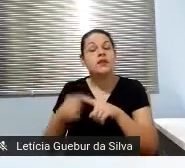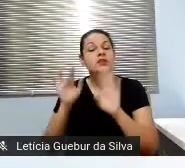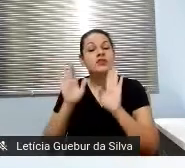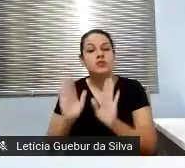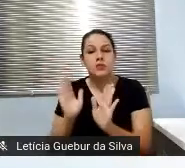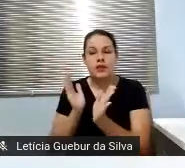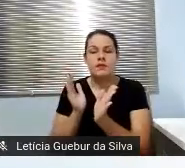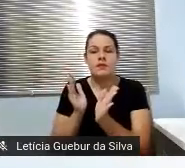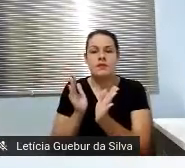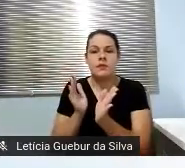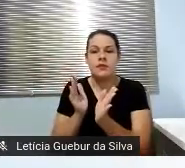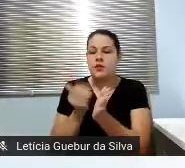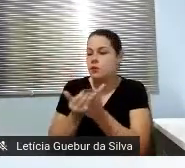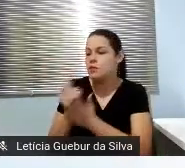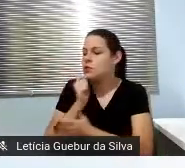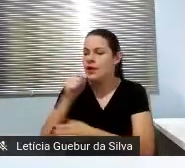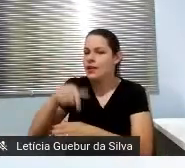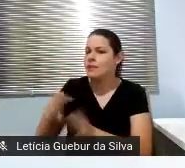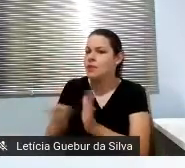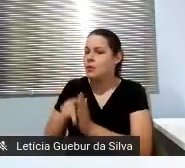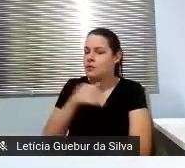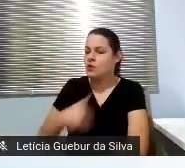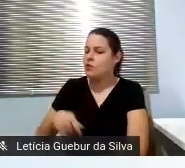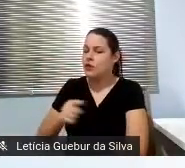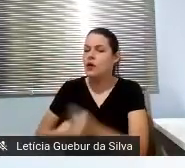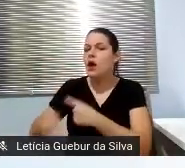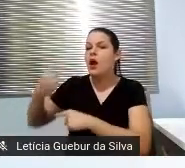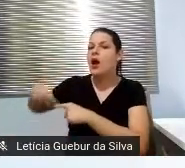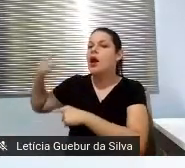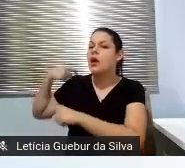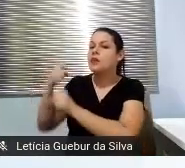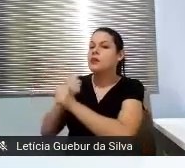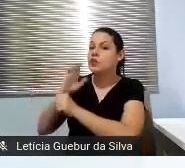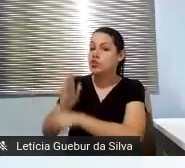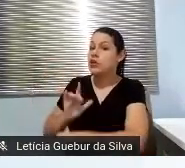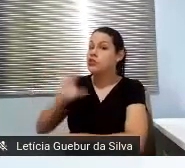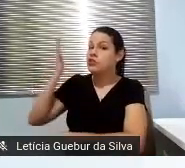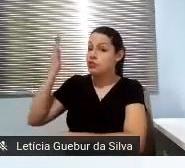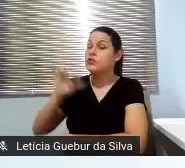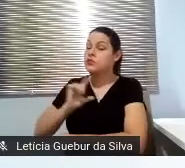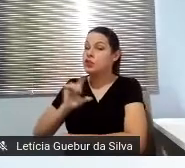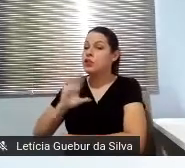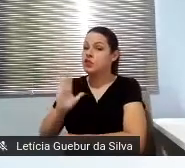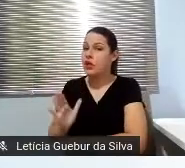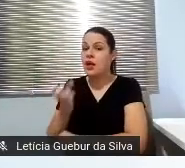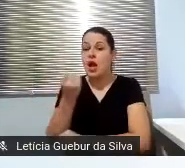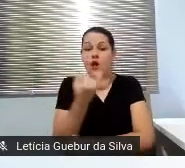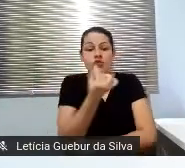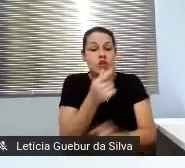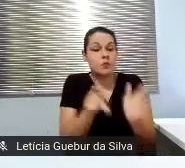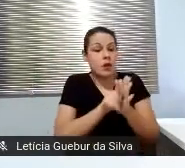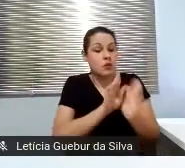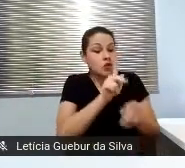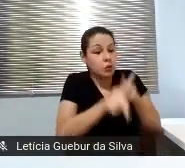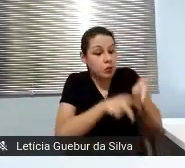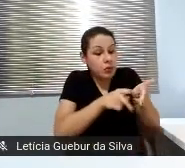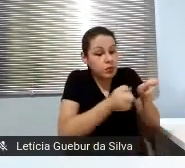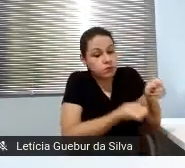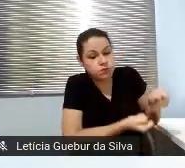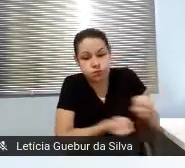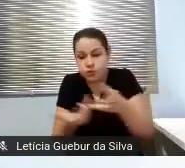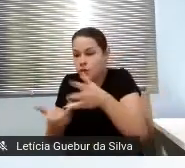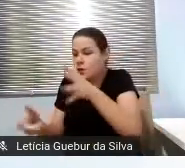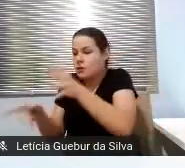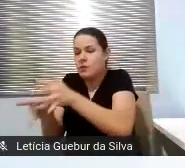governo, também canalizam recursos públicos para a educação privada. Então, quando você tem programas que